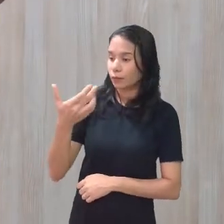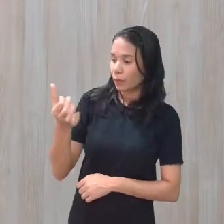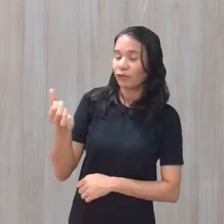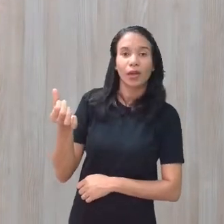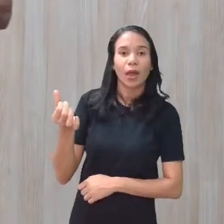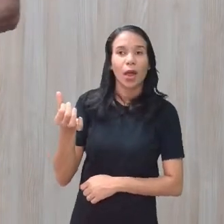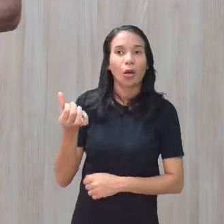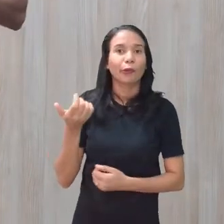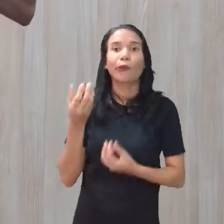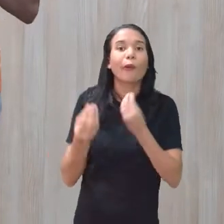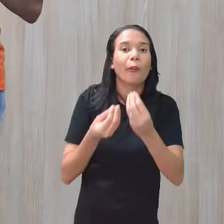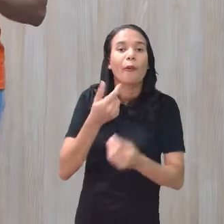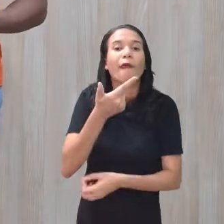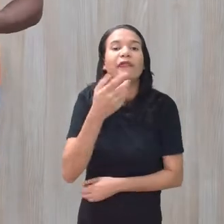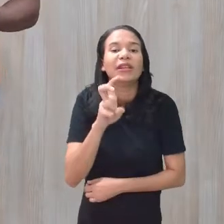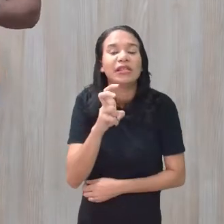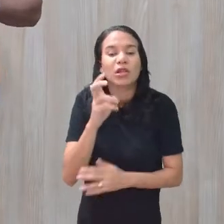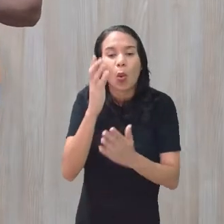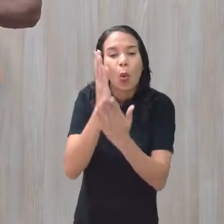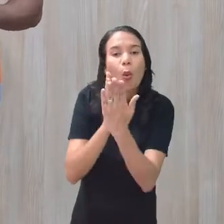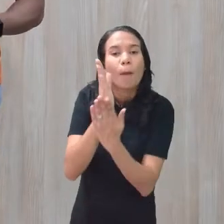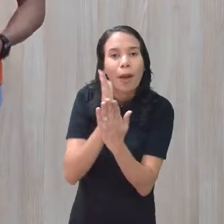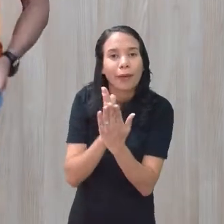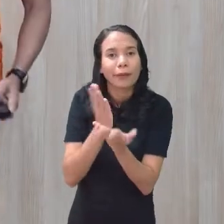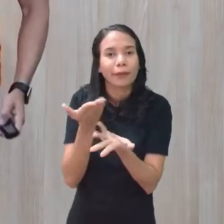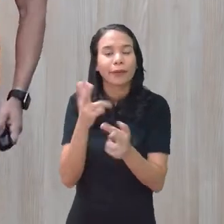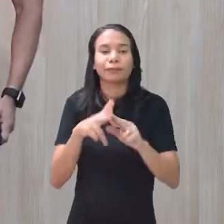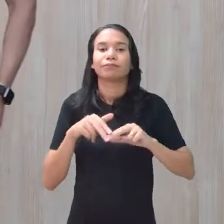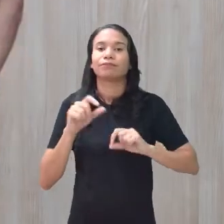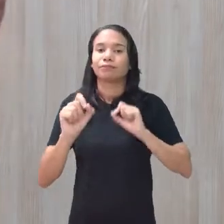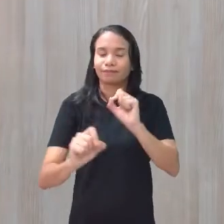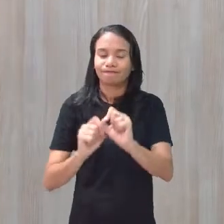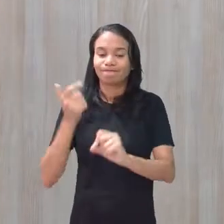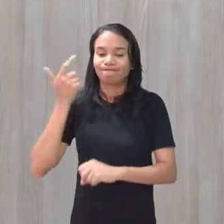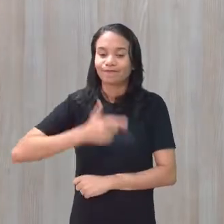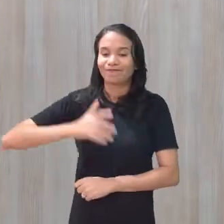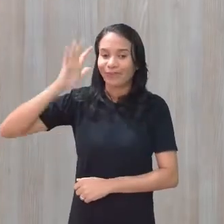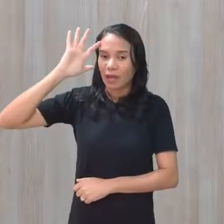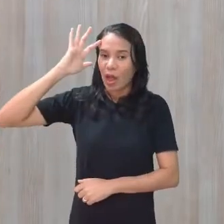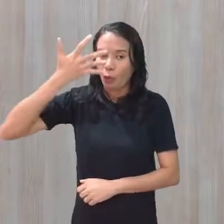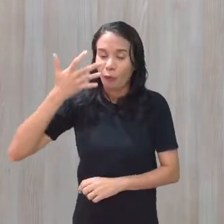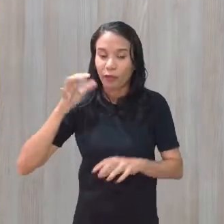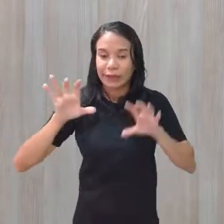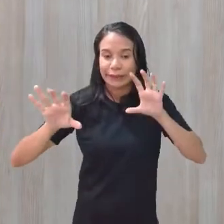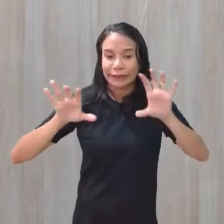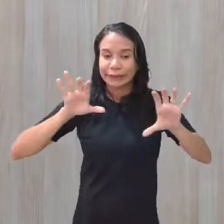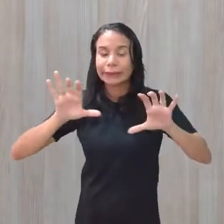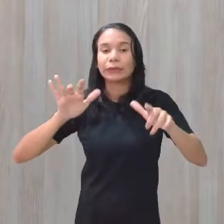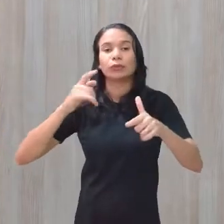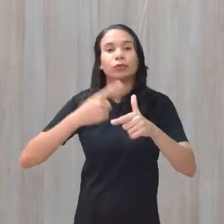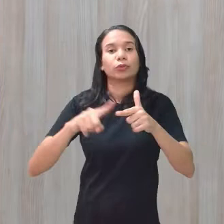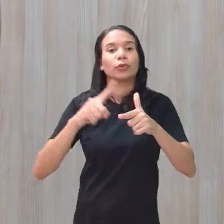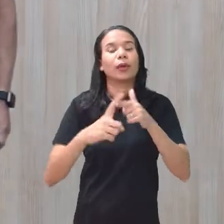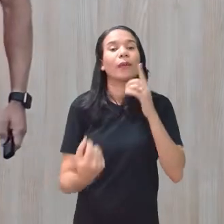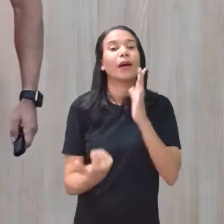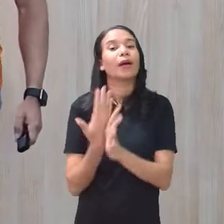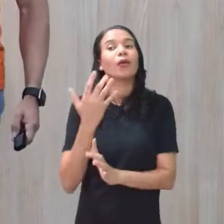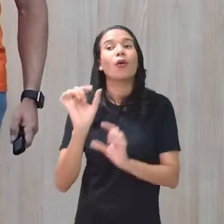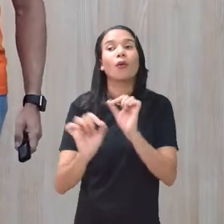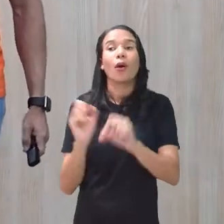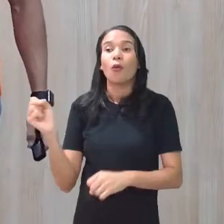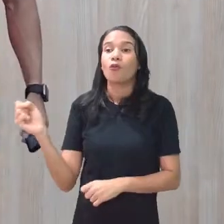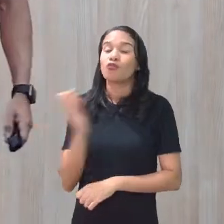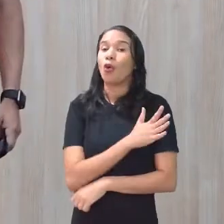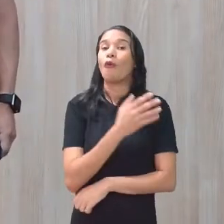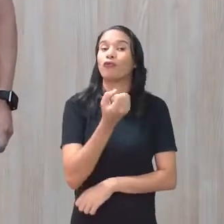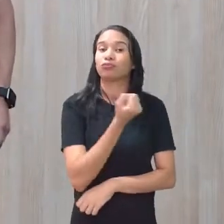26, não tem como dar o número 25, certo? E para resolver esse problema aqui, surgiu um novo